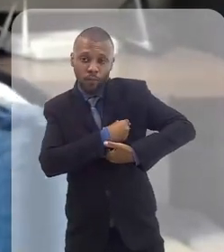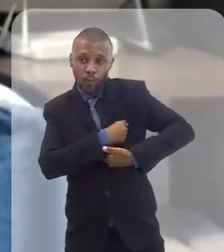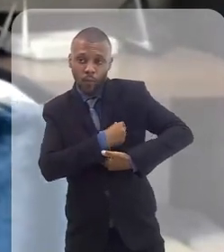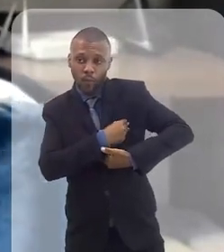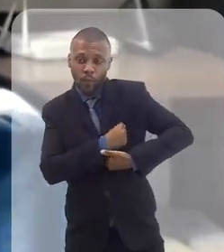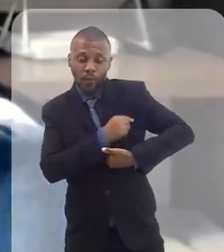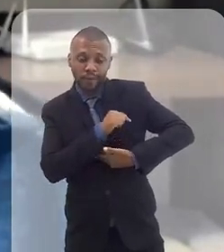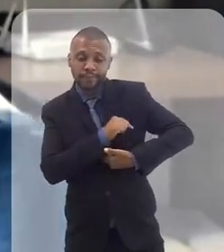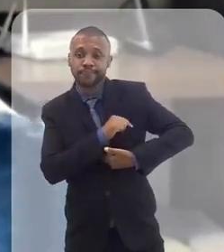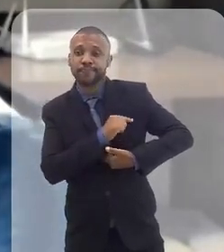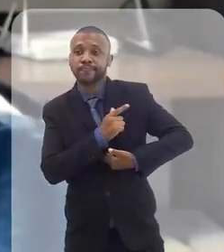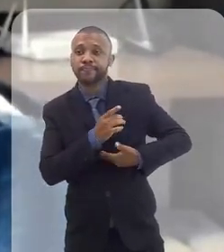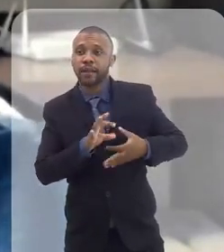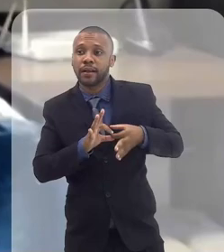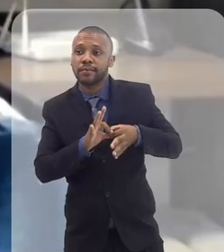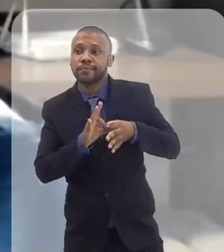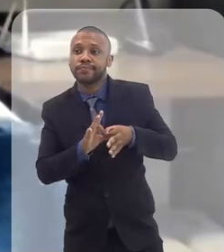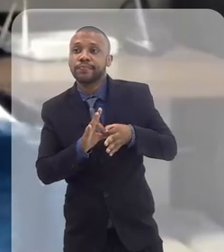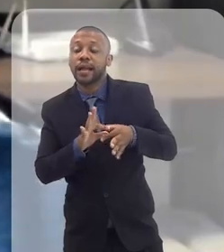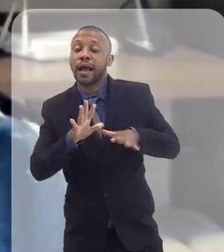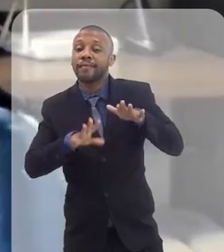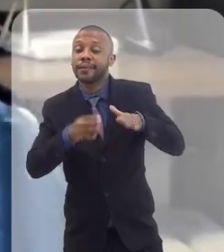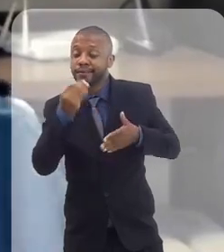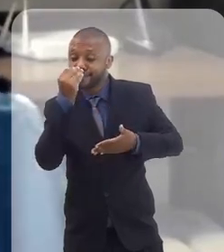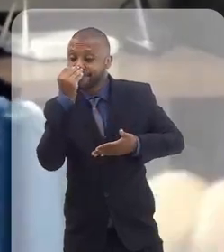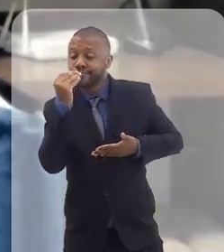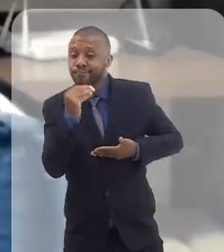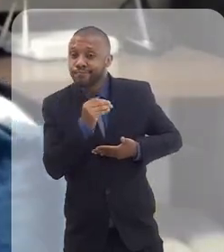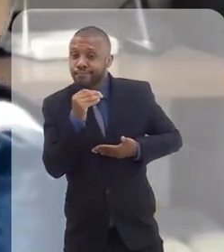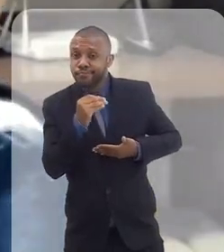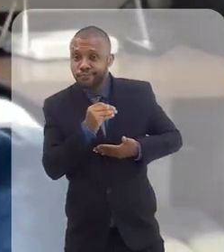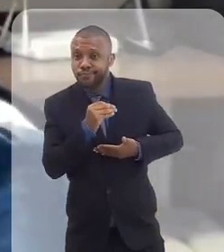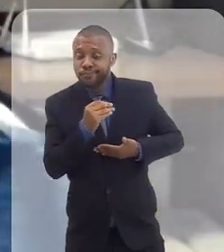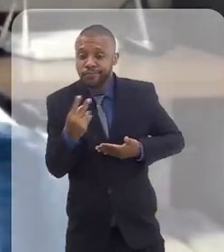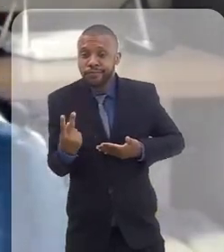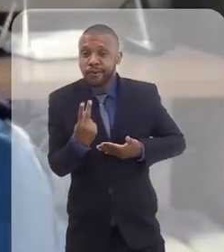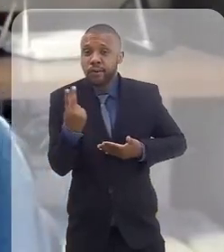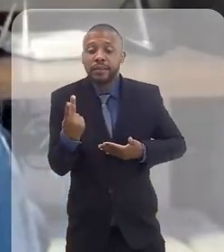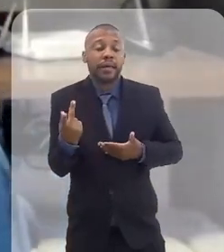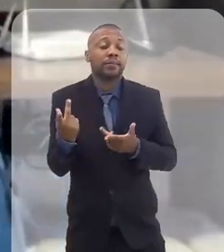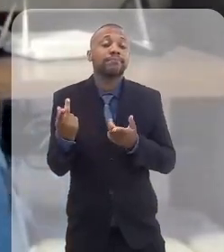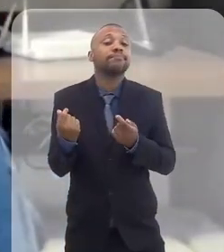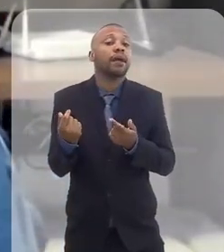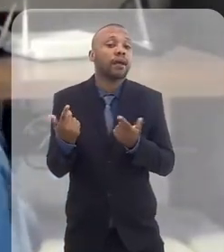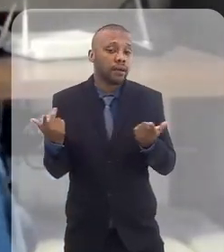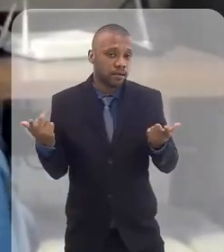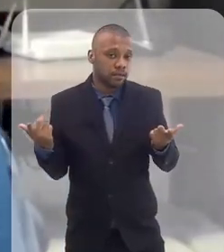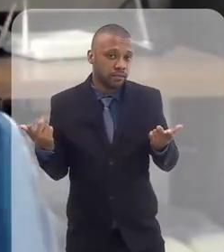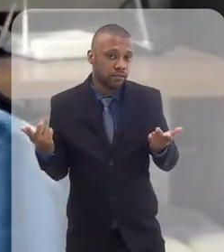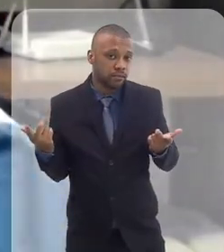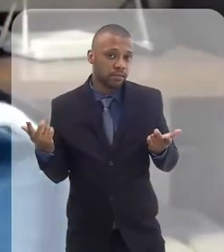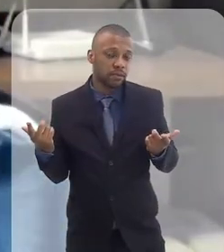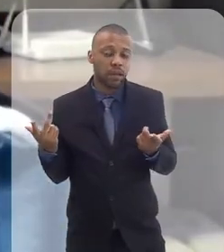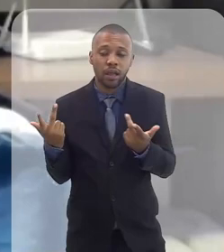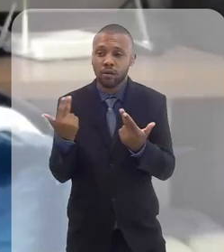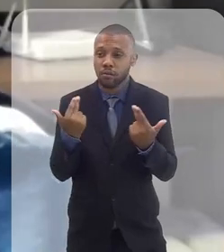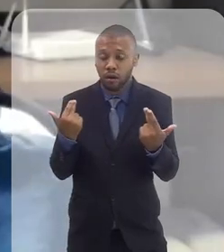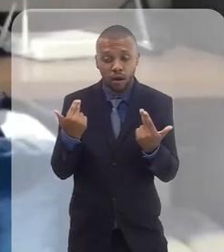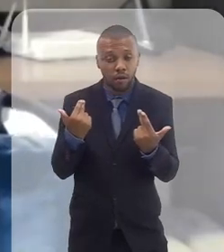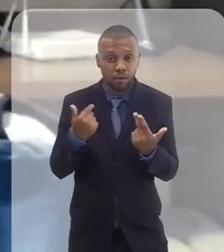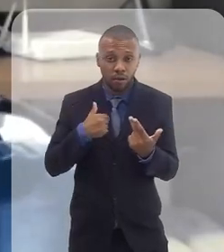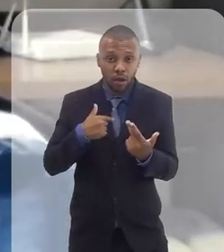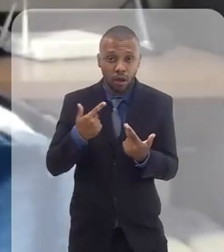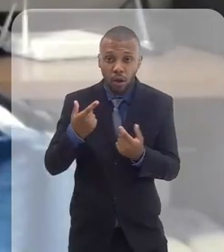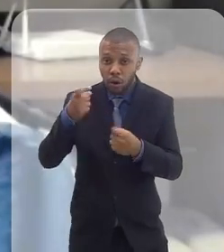com a criança acaba sendo muito menos valorizado por ela mesma. E eu, com